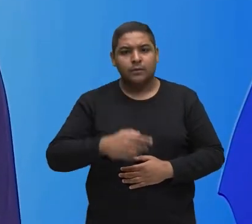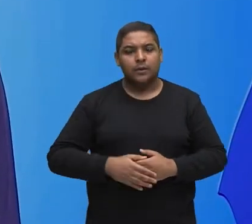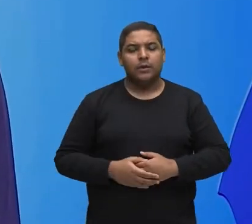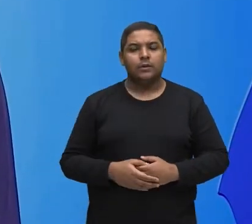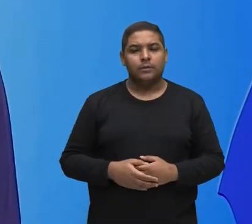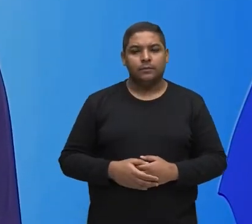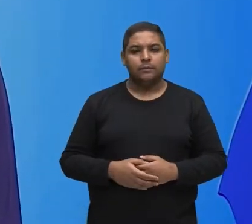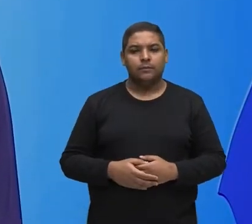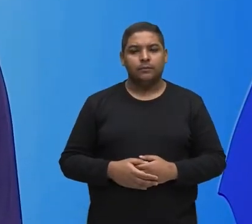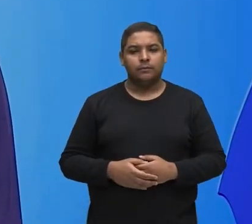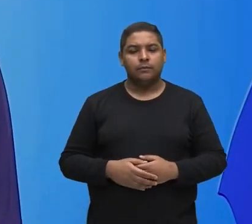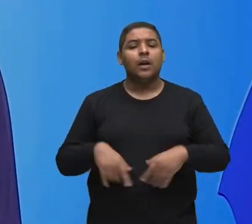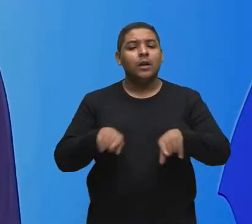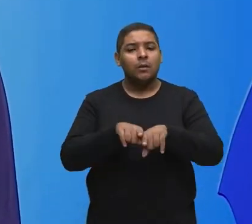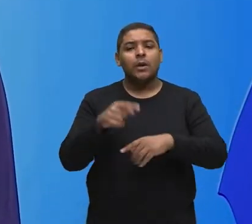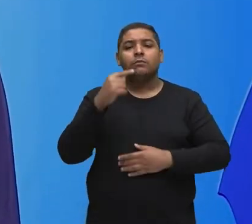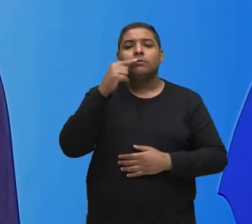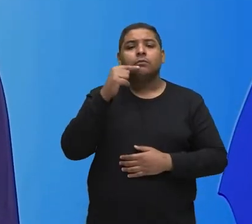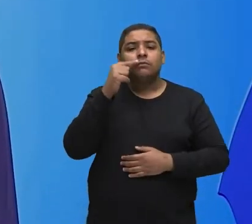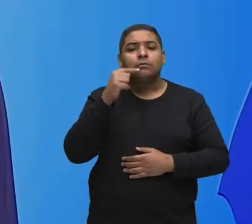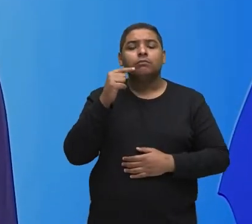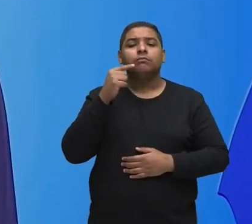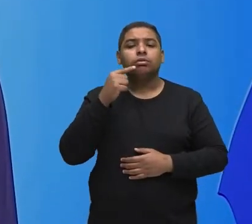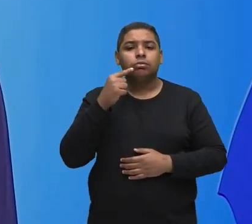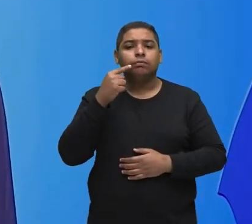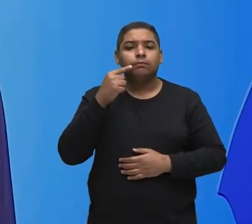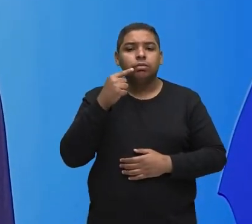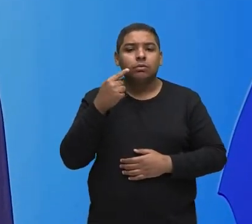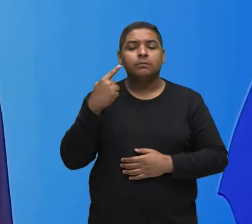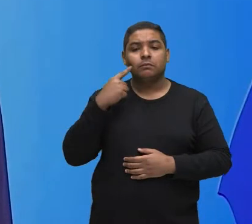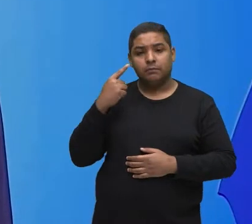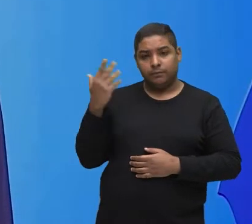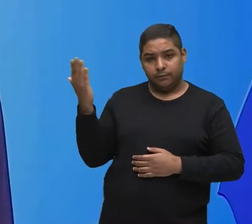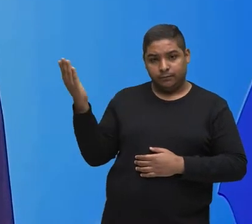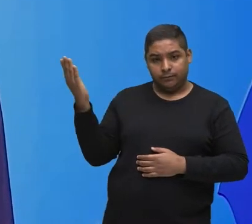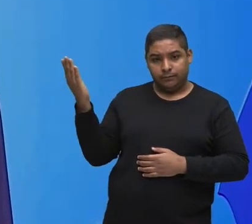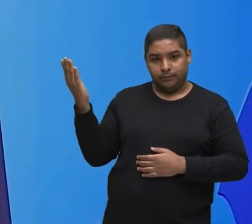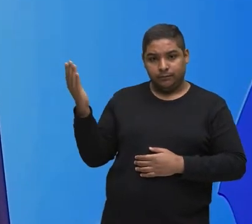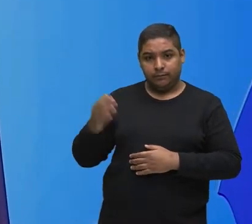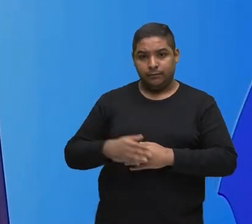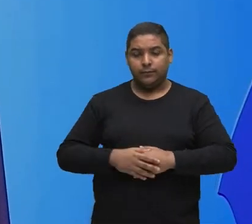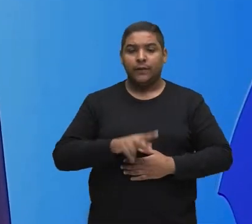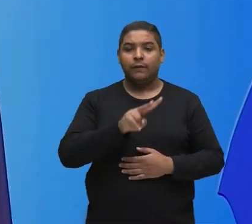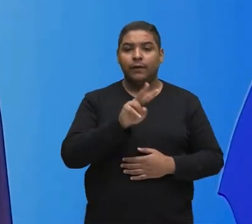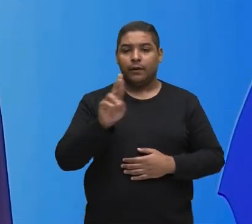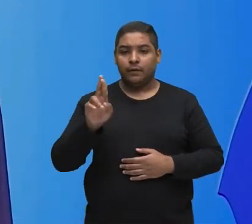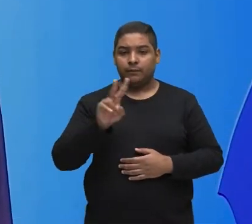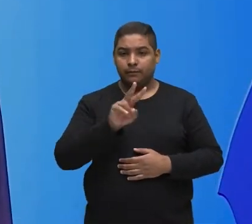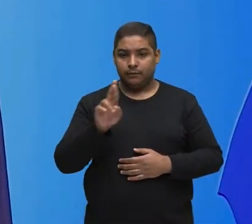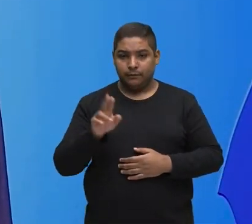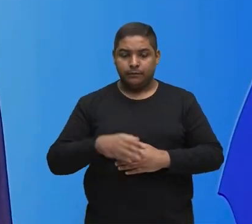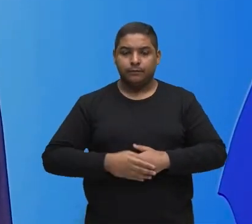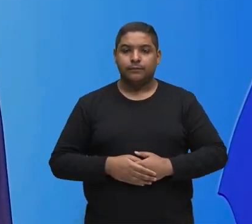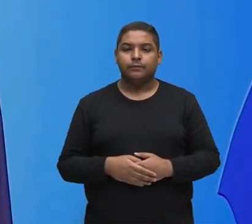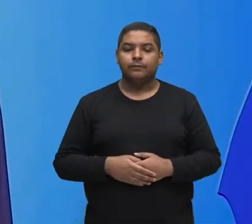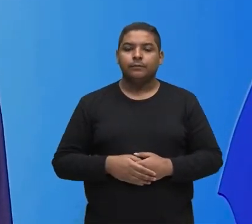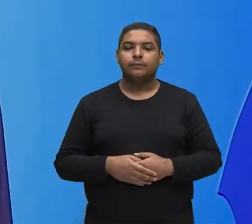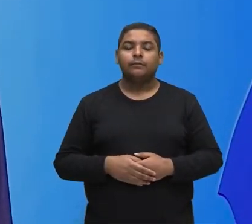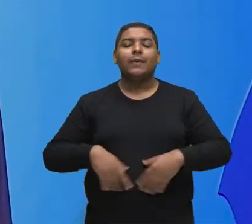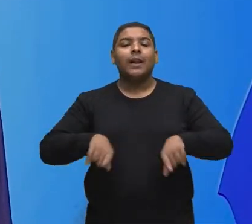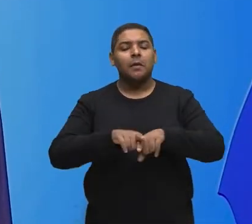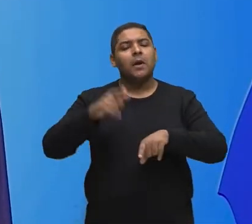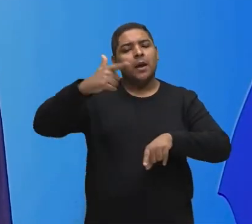vibrar a língua, faça o exercício com a vibração dos lábios, fazendo o som BR. Repita esse exercício